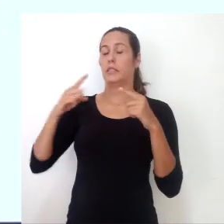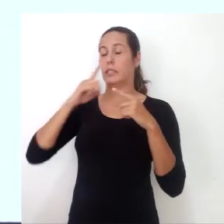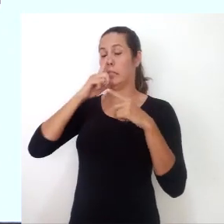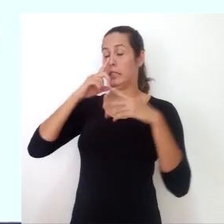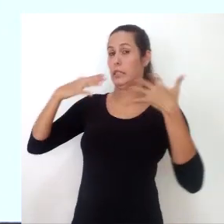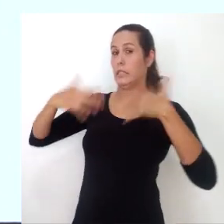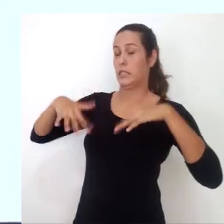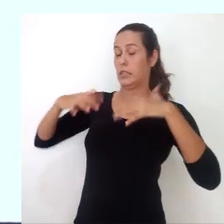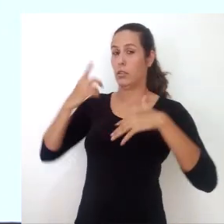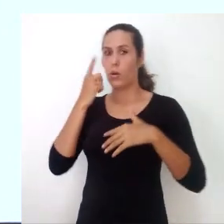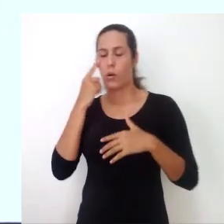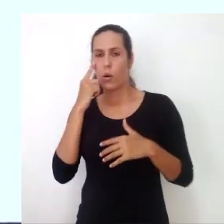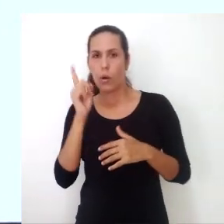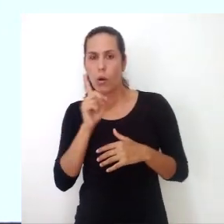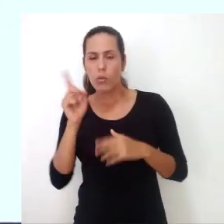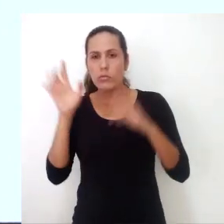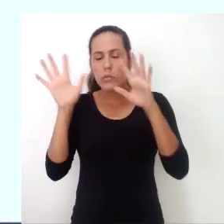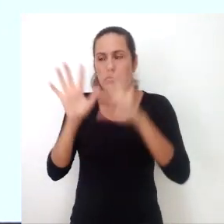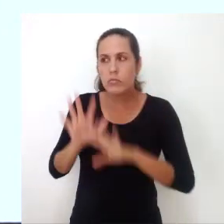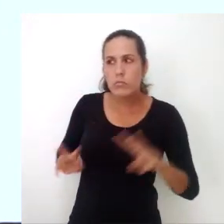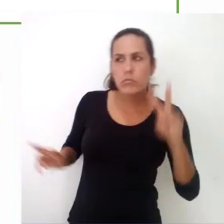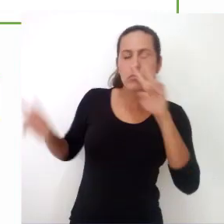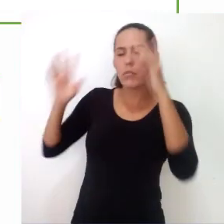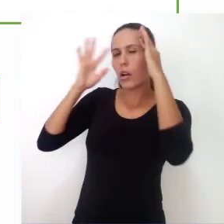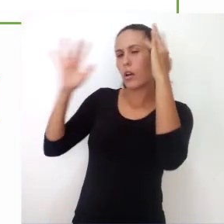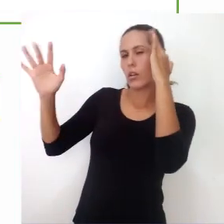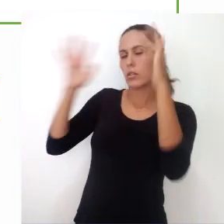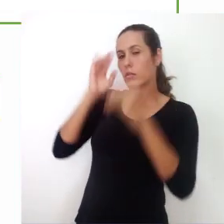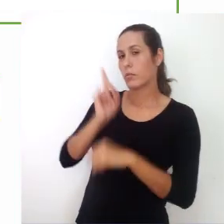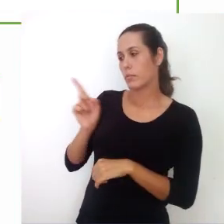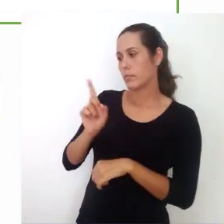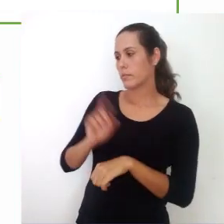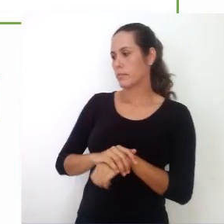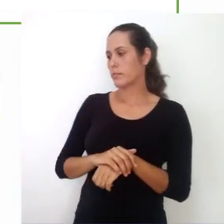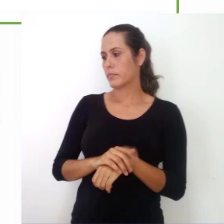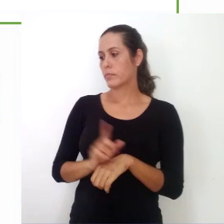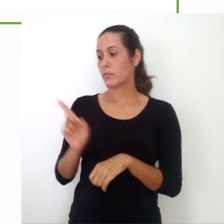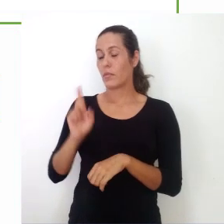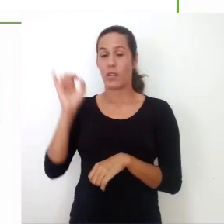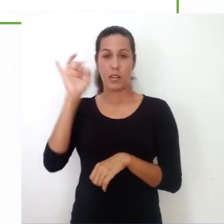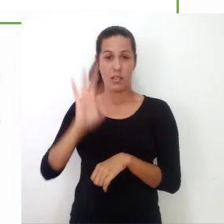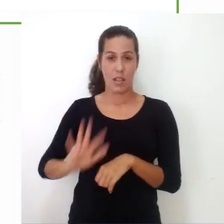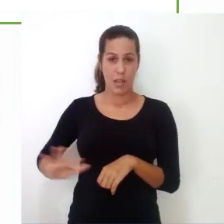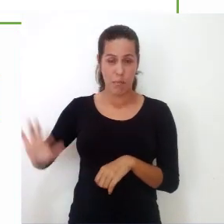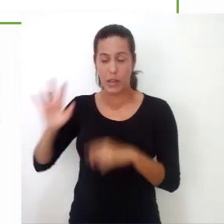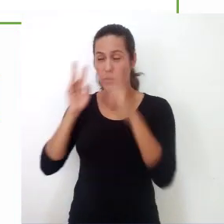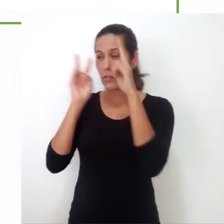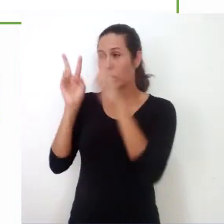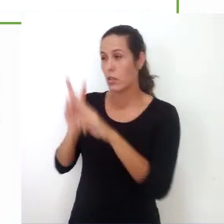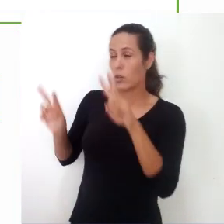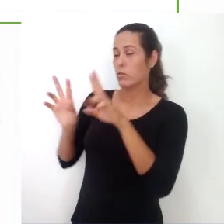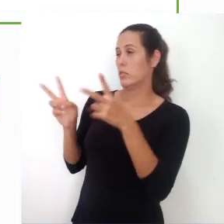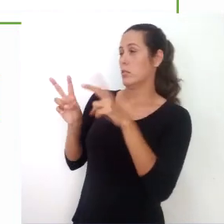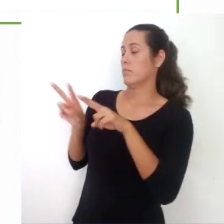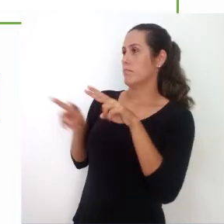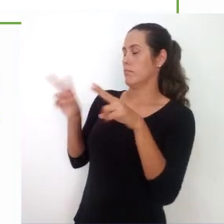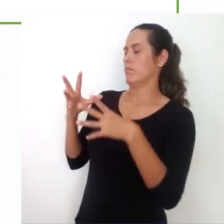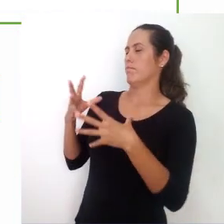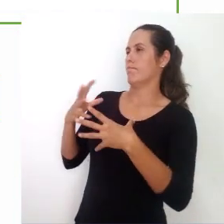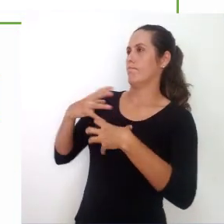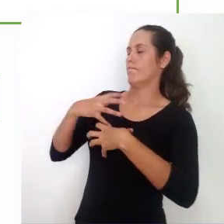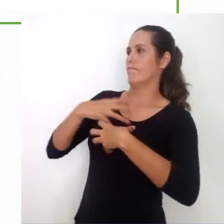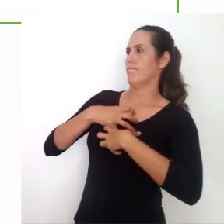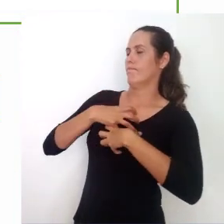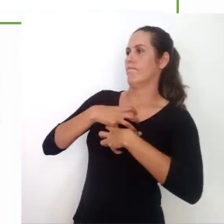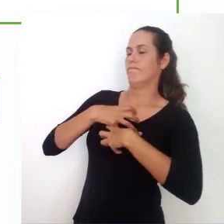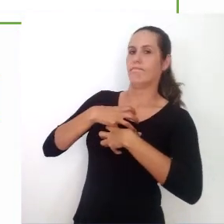lá. Para isso, acompanhe na tela. Vamos ver aqui. Essas imagens, elas por si só já falam muito.